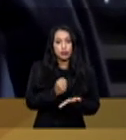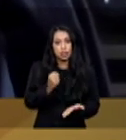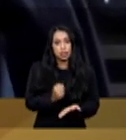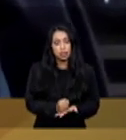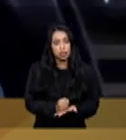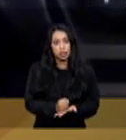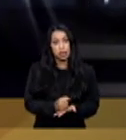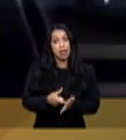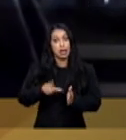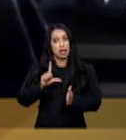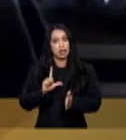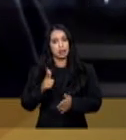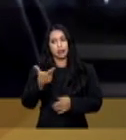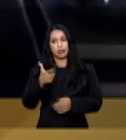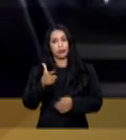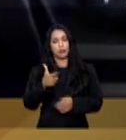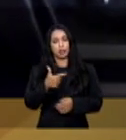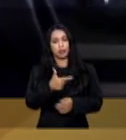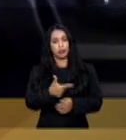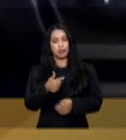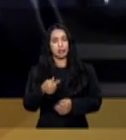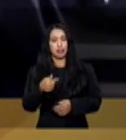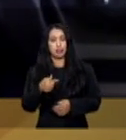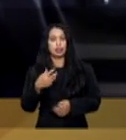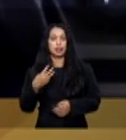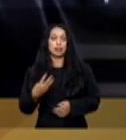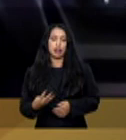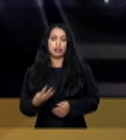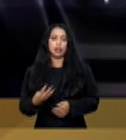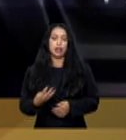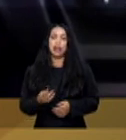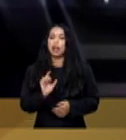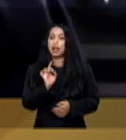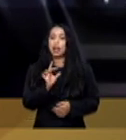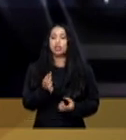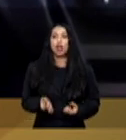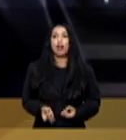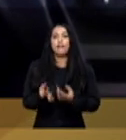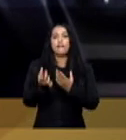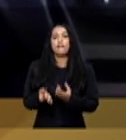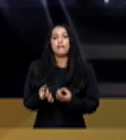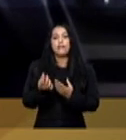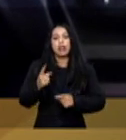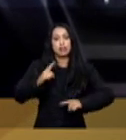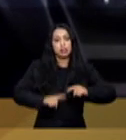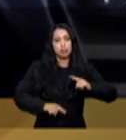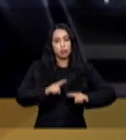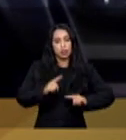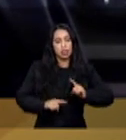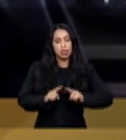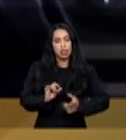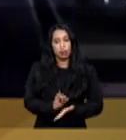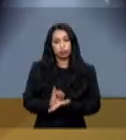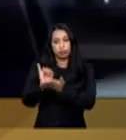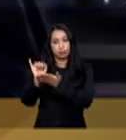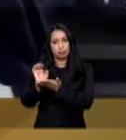o 273, só havia a previsão de contrabando, portanto, era o complemento à previsão de